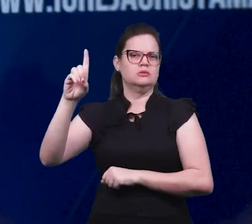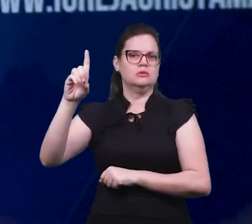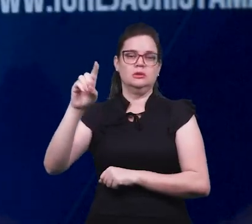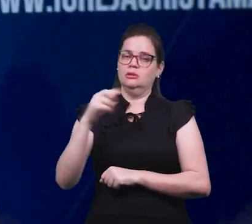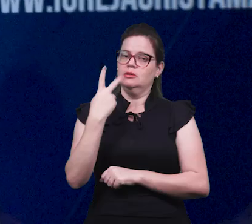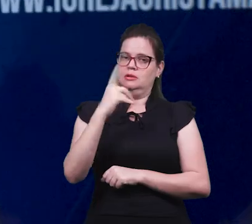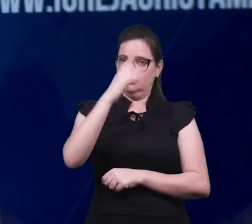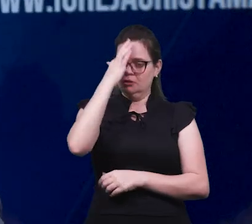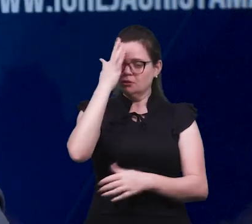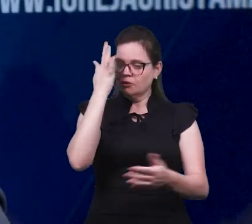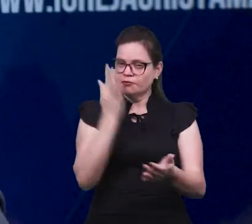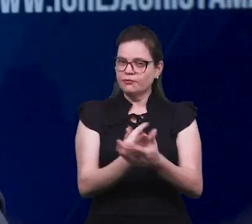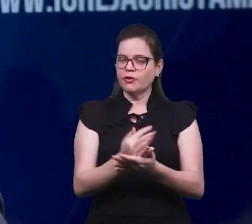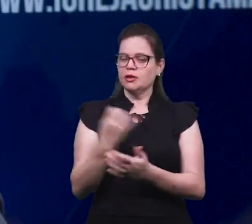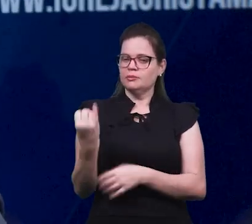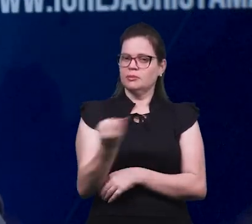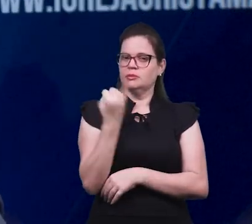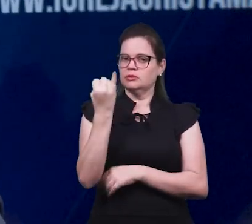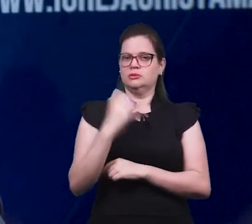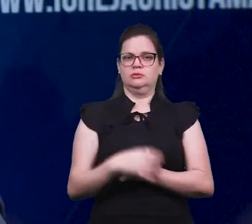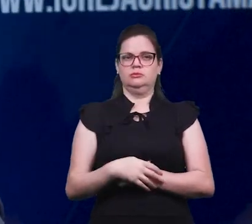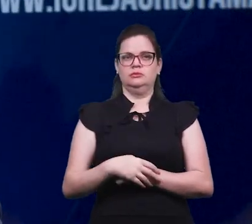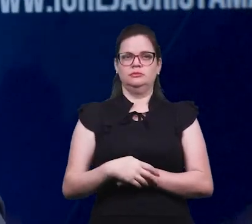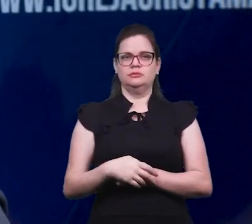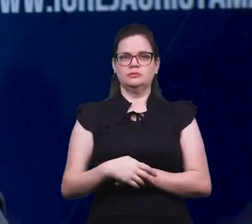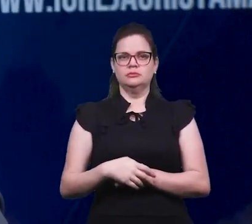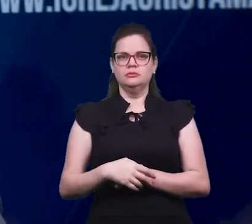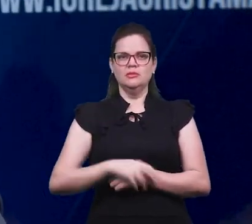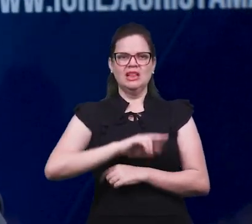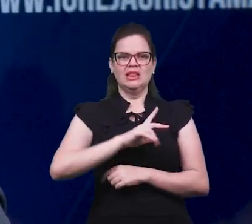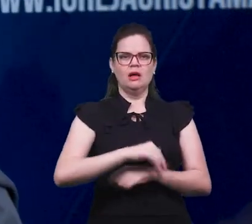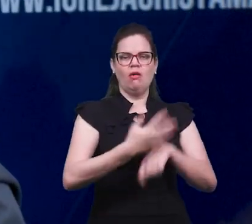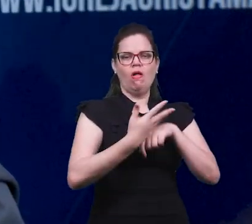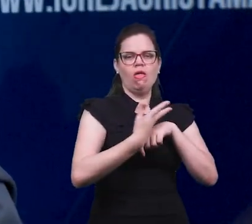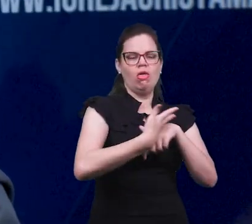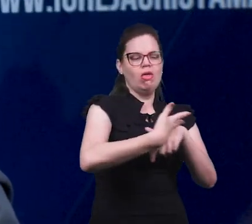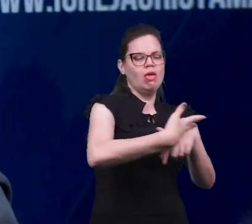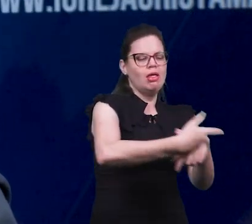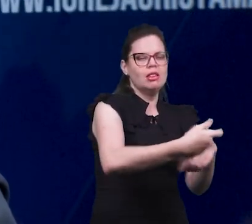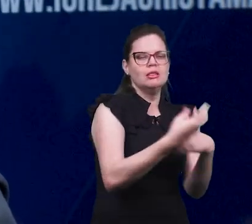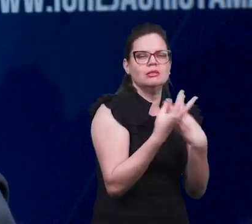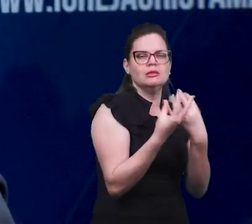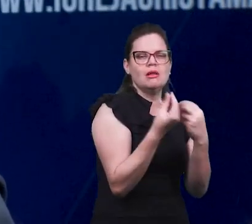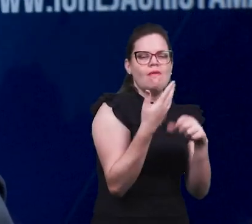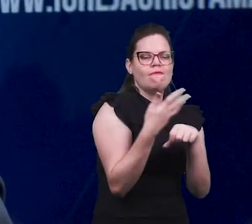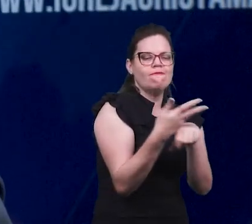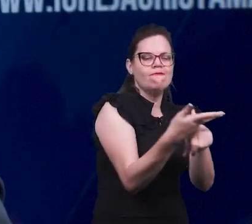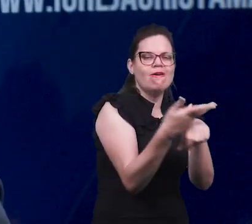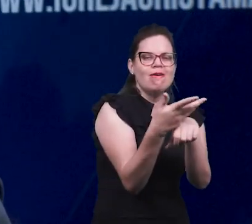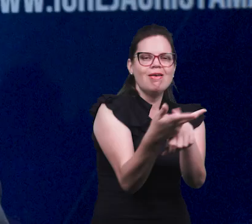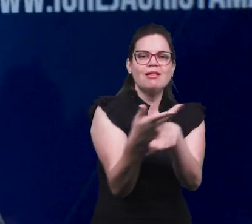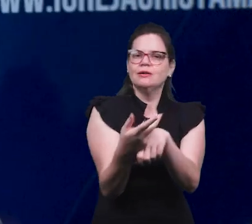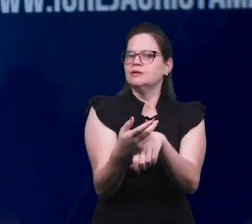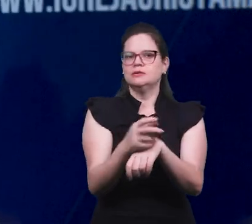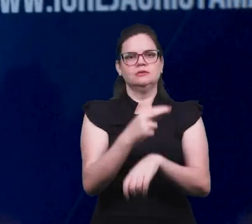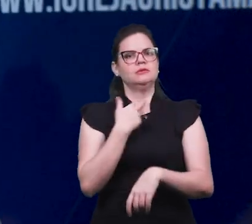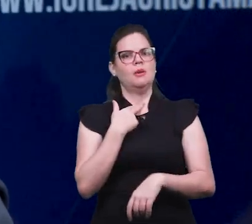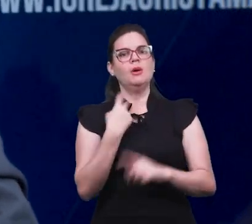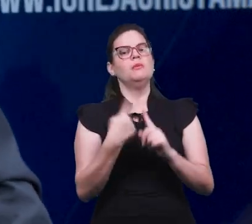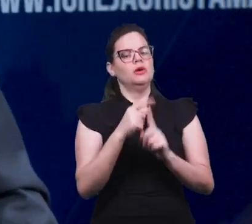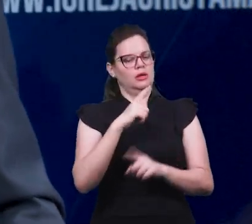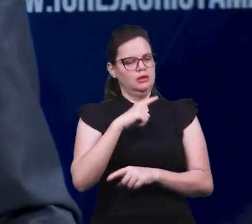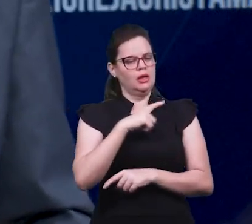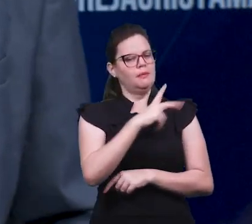fé, não deixar nenhuma vã sutileza abater a sua fé como jovem, porque vai ter professor, vai ter gente